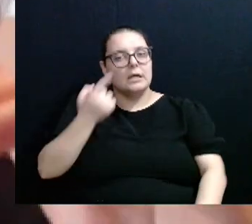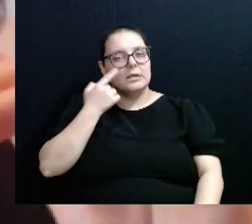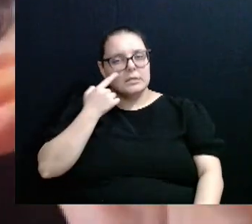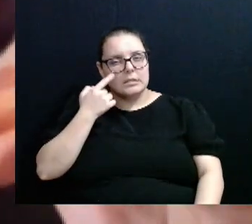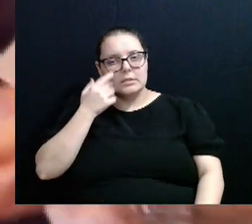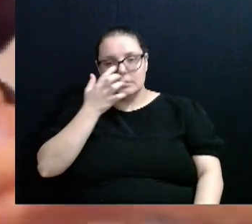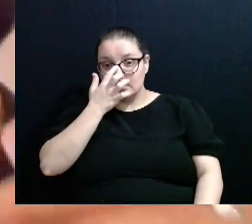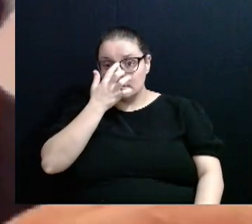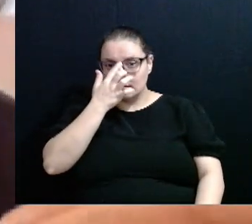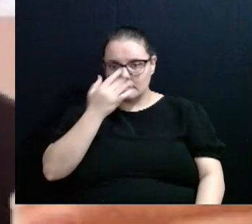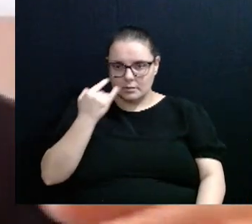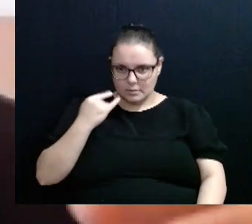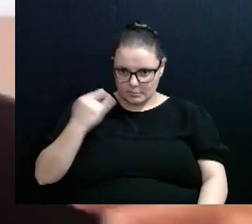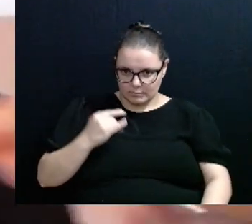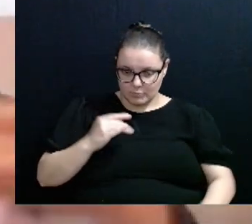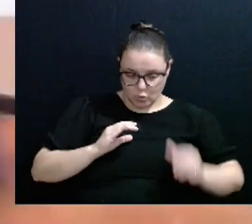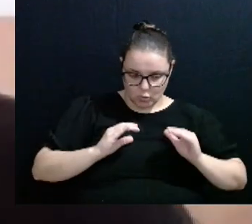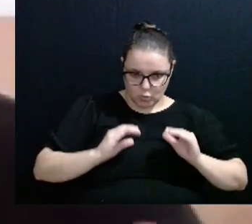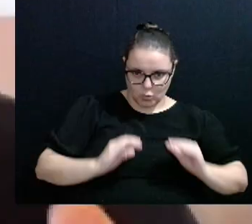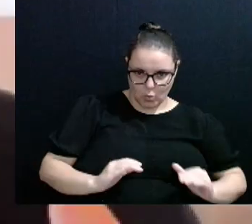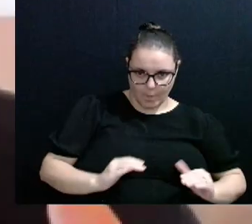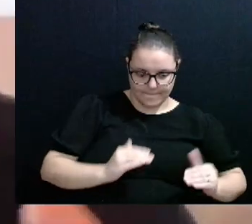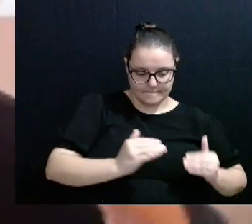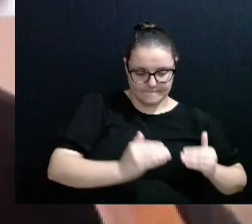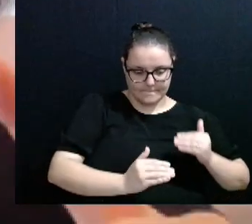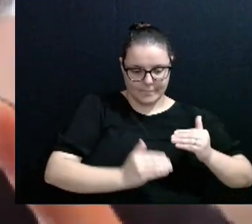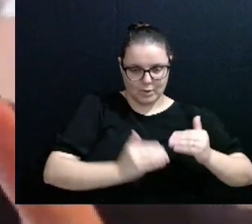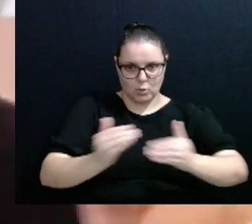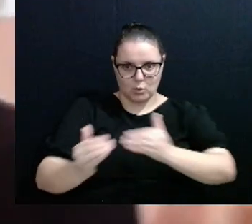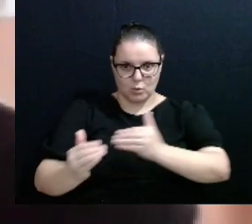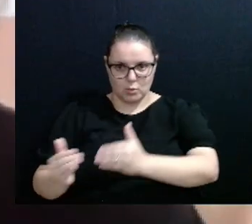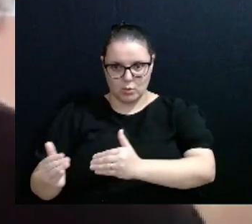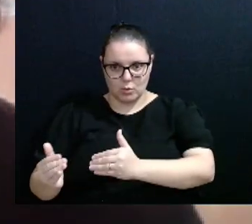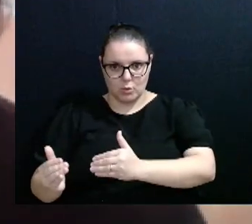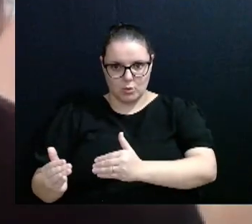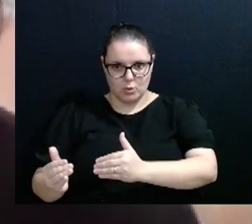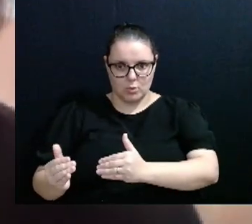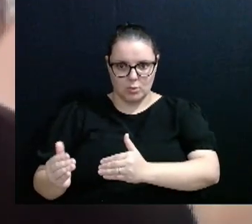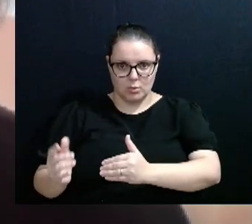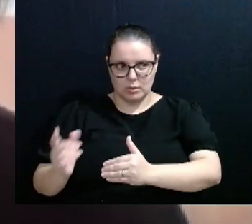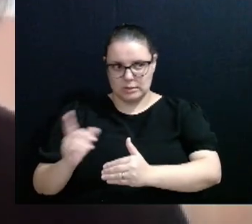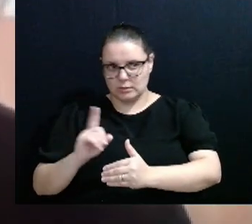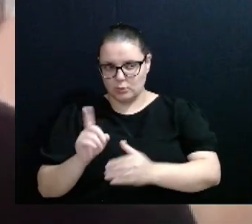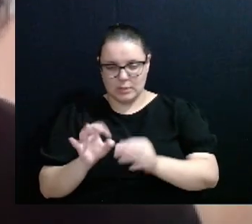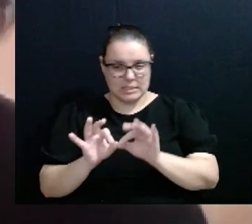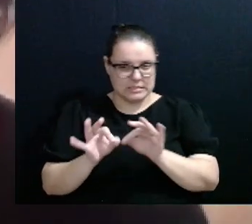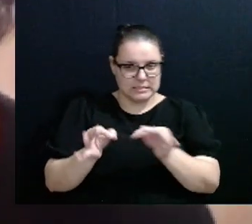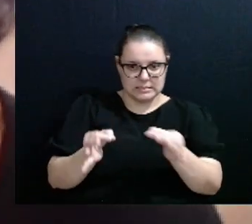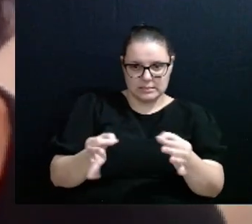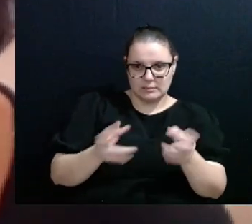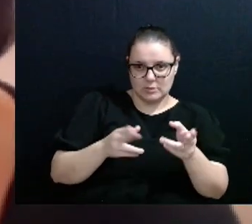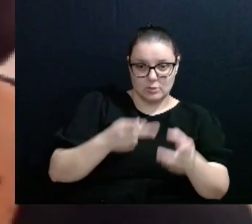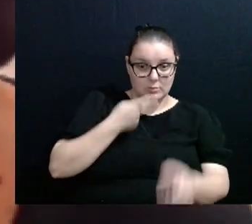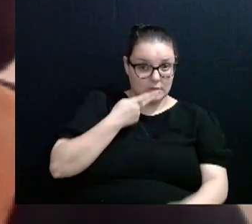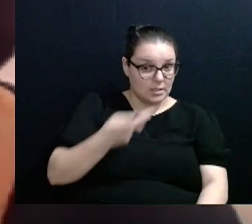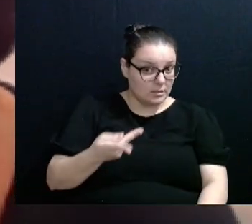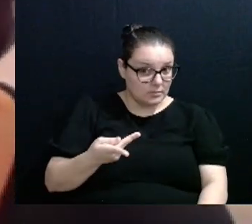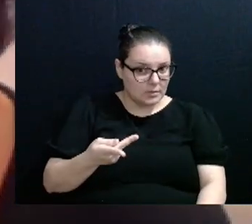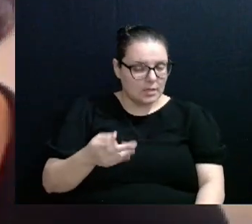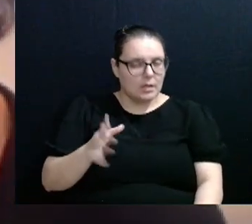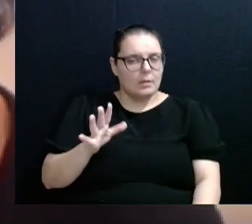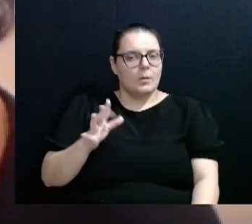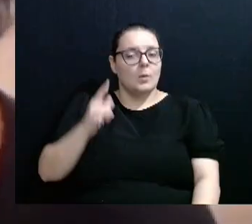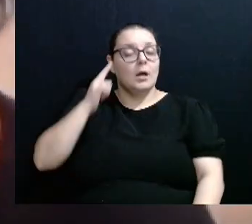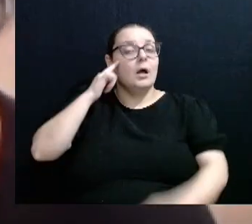interessante que é tudo de nuances, não é tão simples como está sendo passado. Só que o cérebro